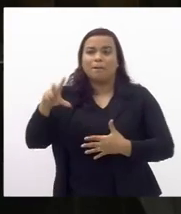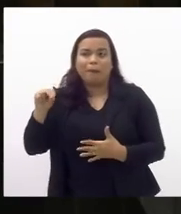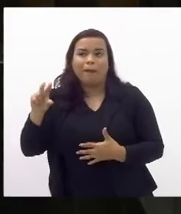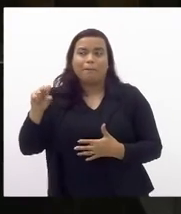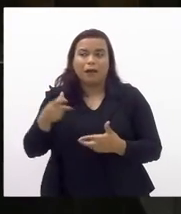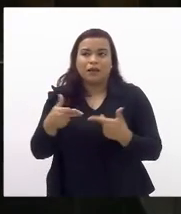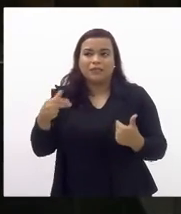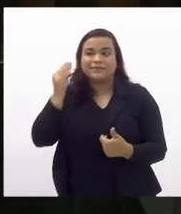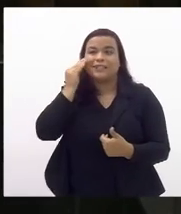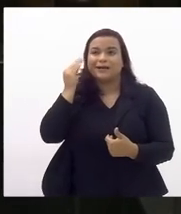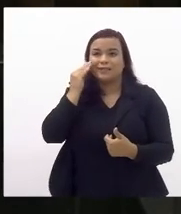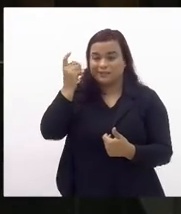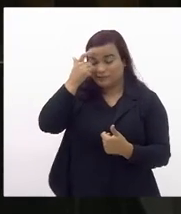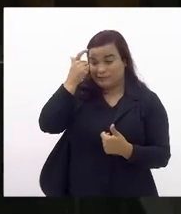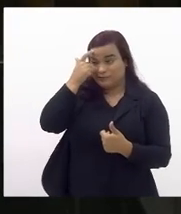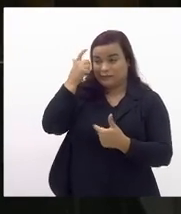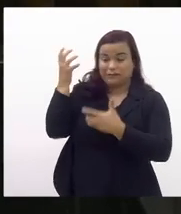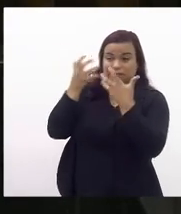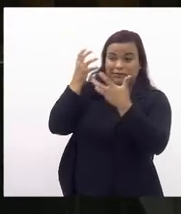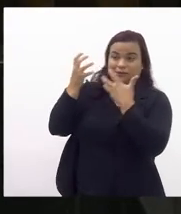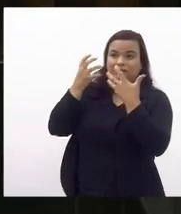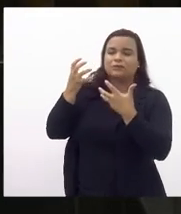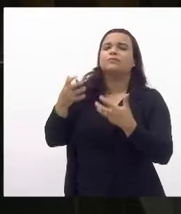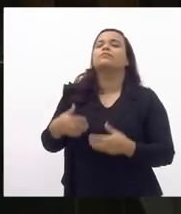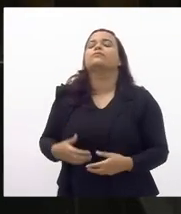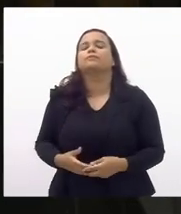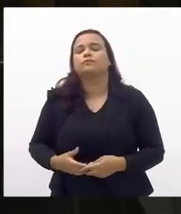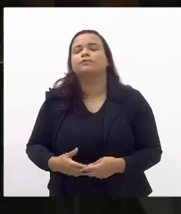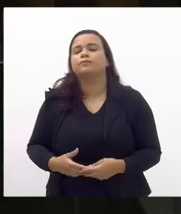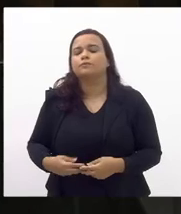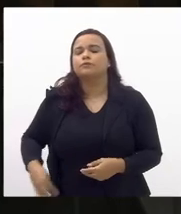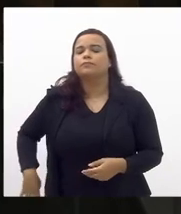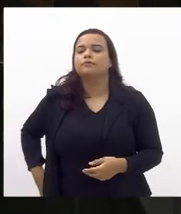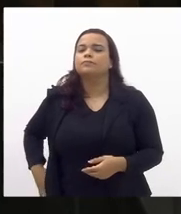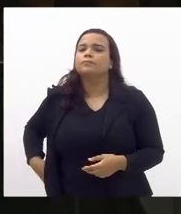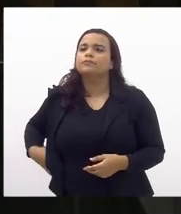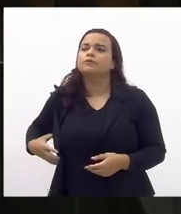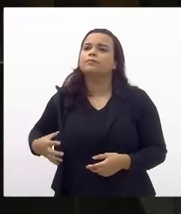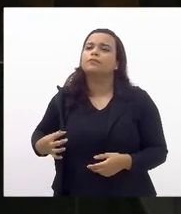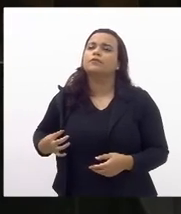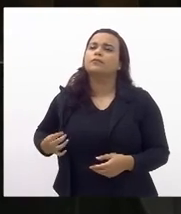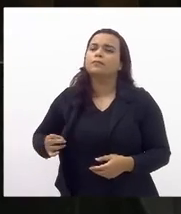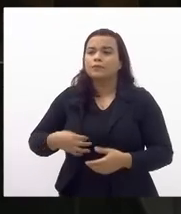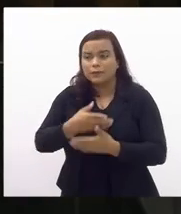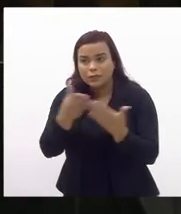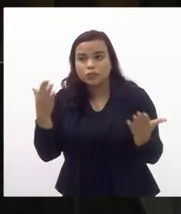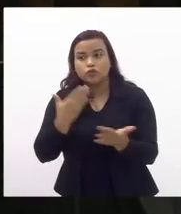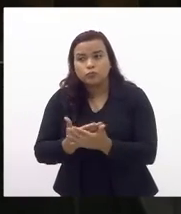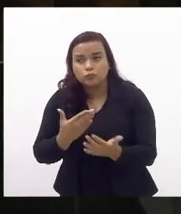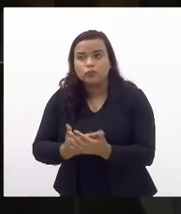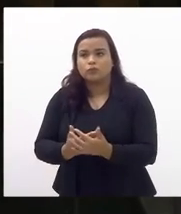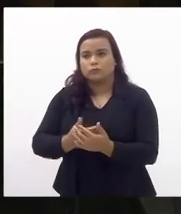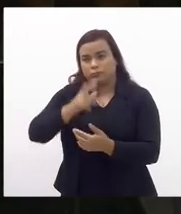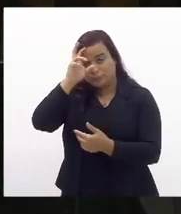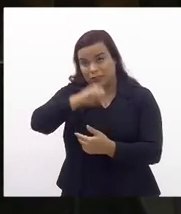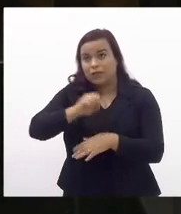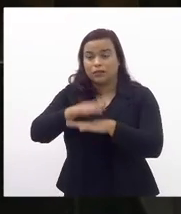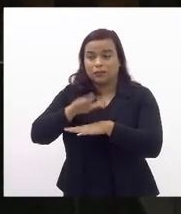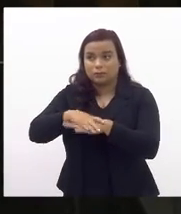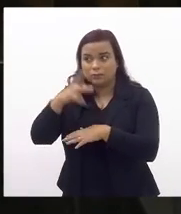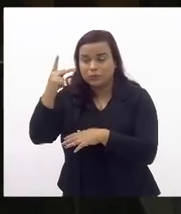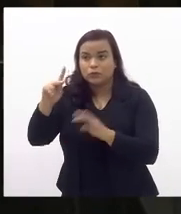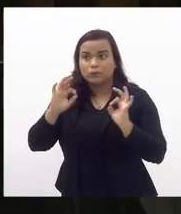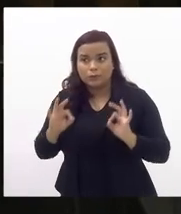de doutrinar vocês e estudem, formem a sua própria convicção, entendam o